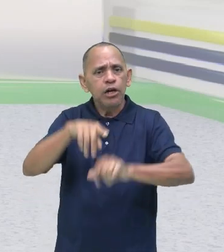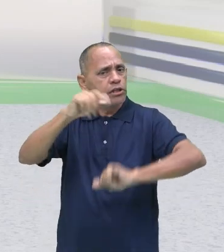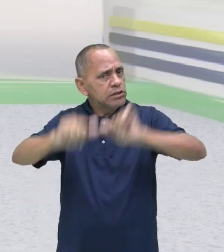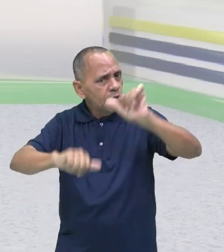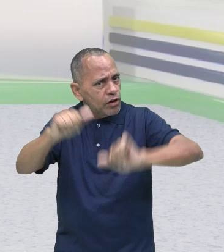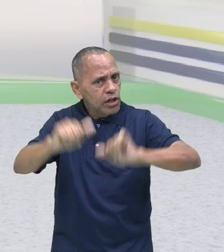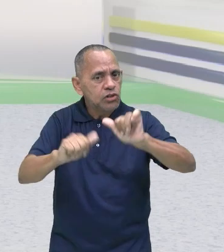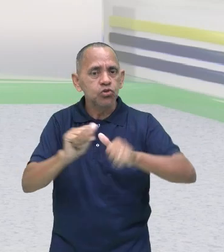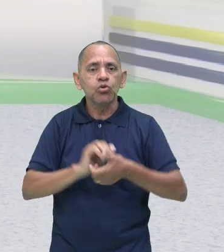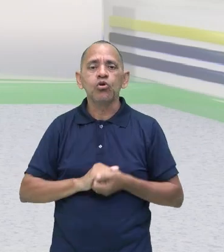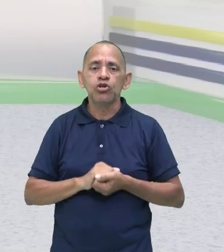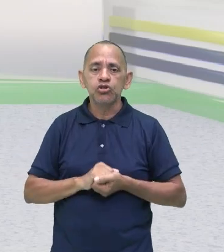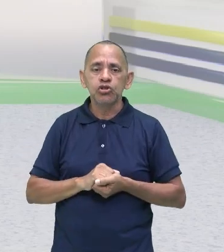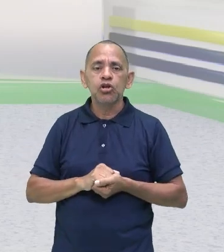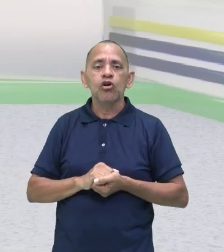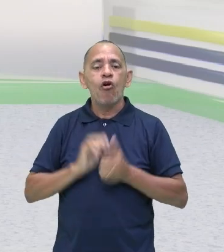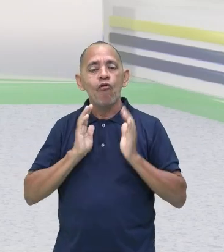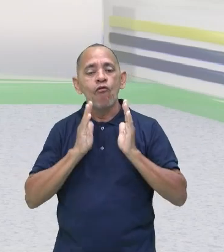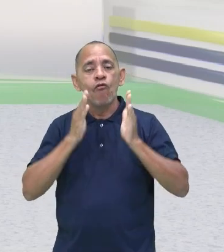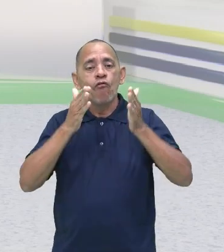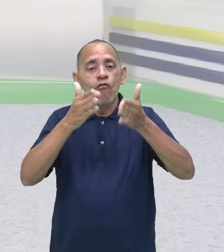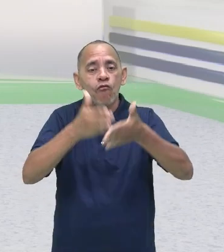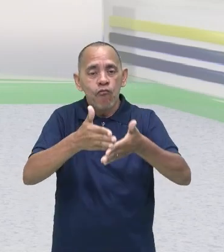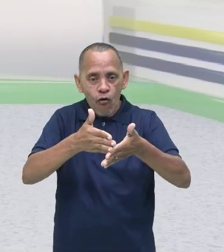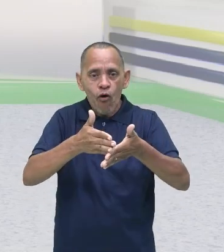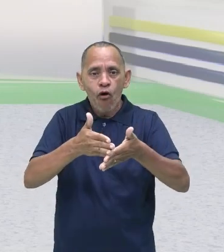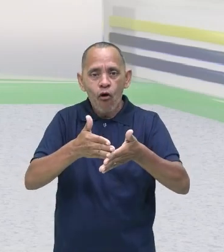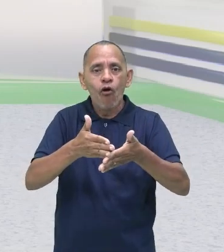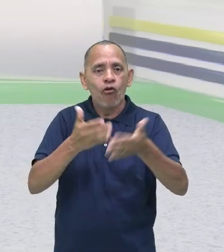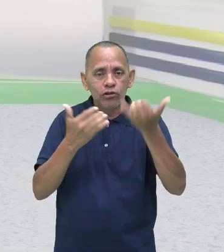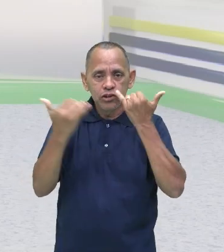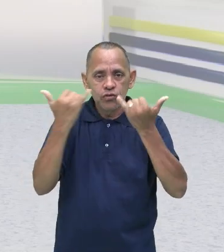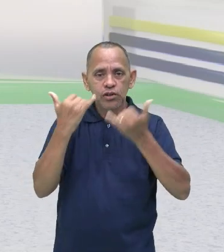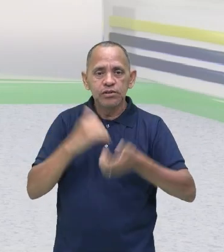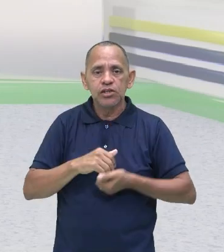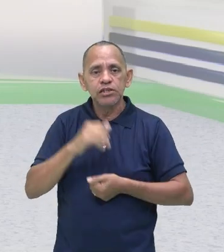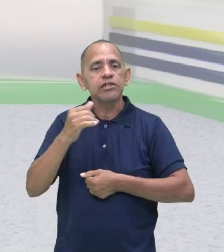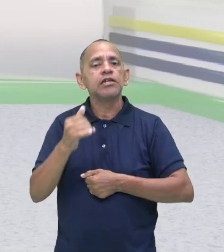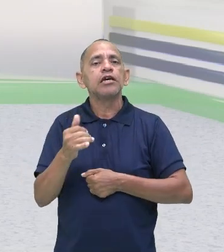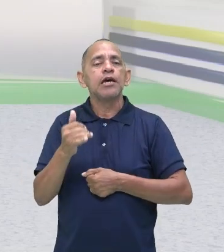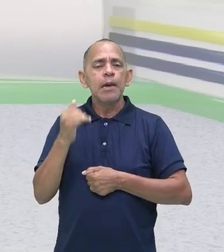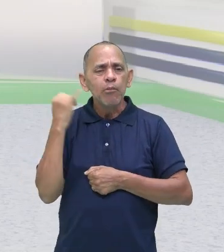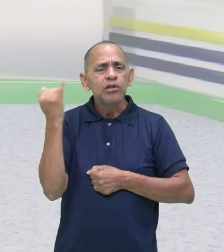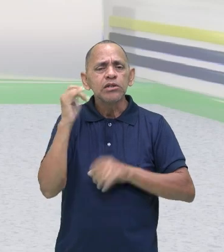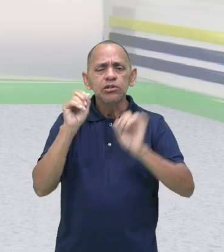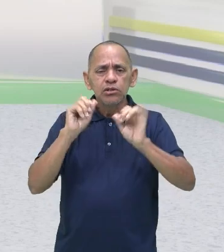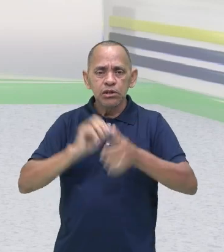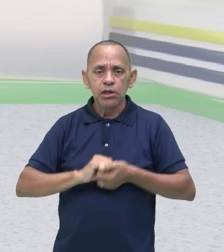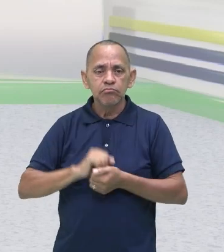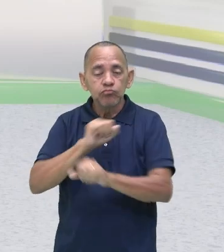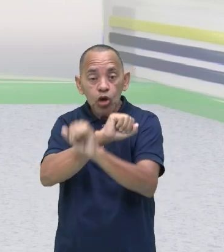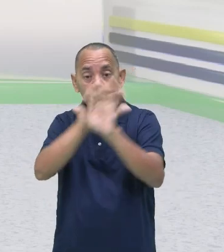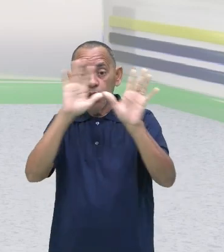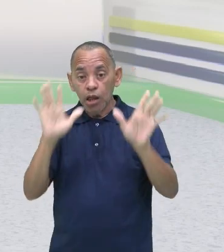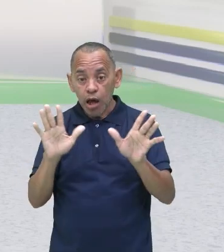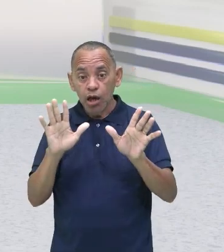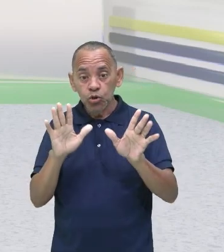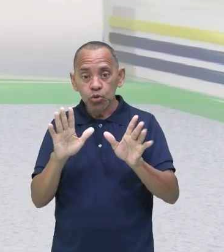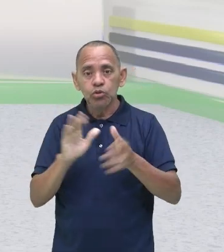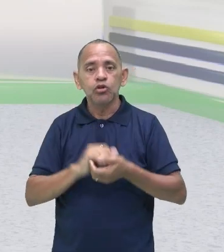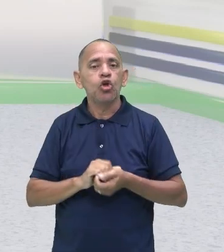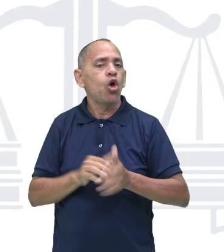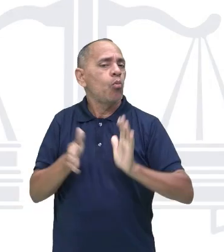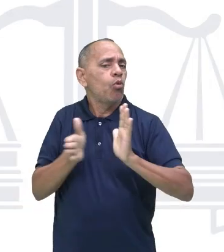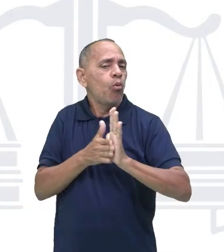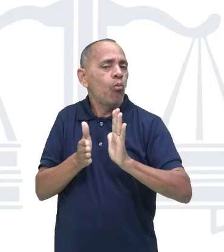nesse material a partir de então. Então, vamos lá. É importante deixar claro, gente, que nós não estamos propondo uma